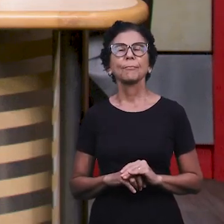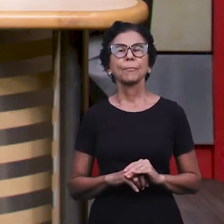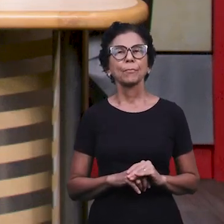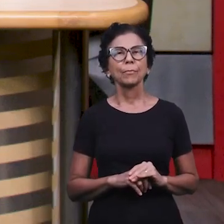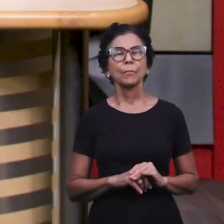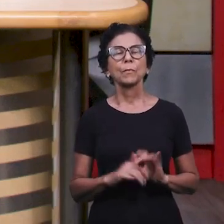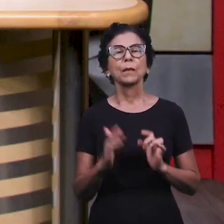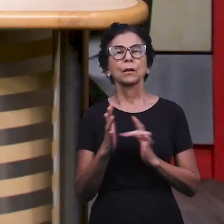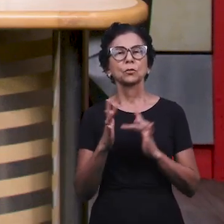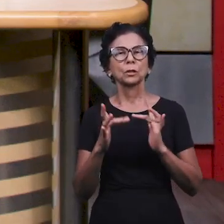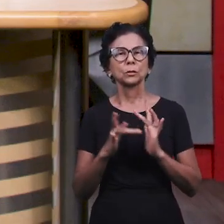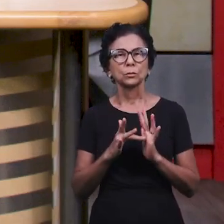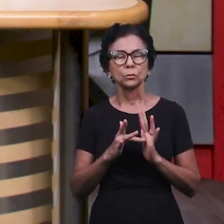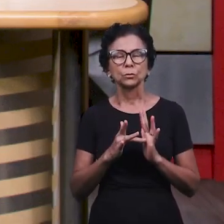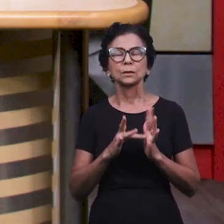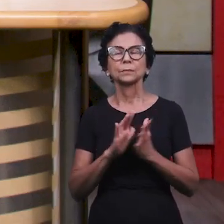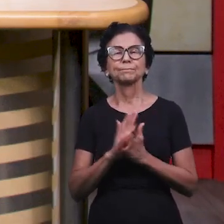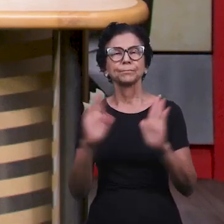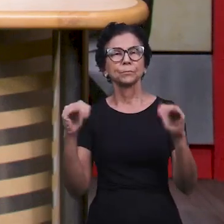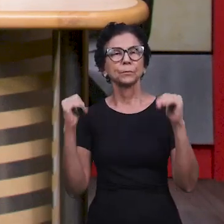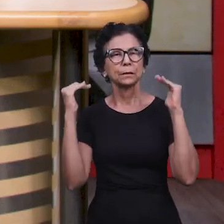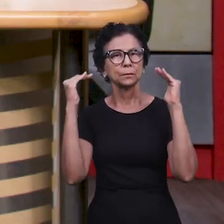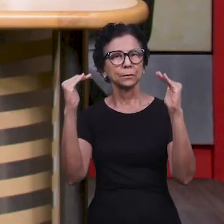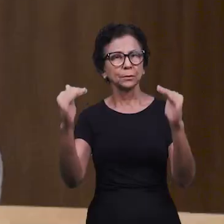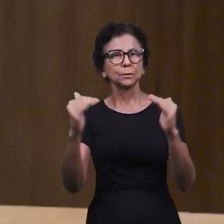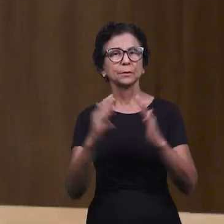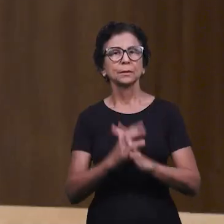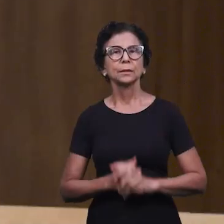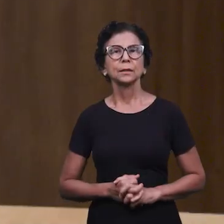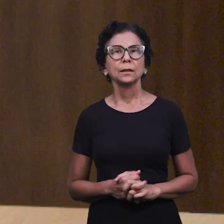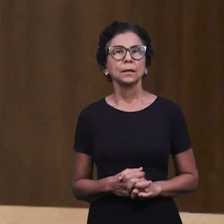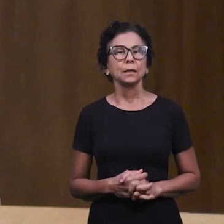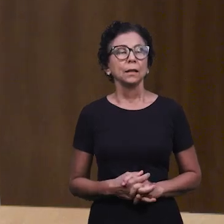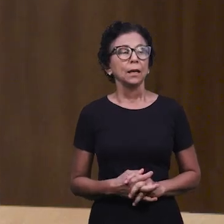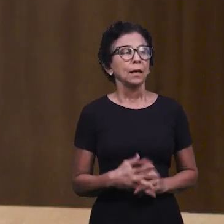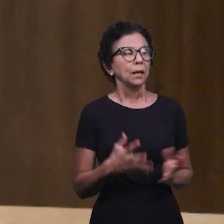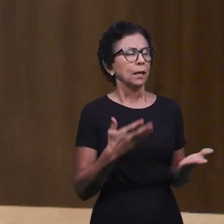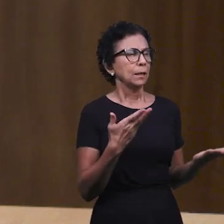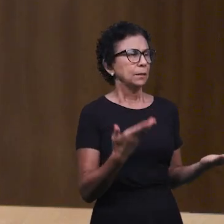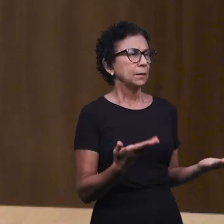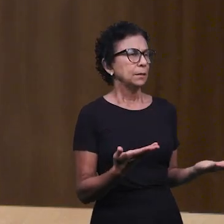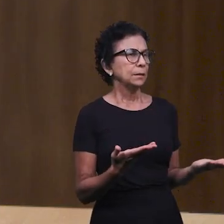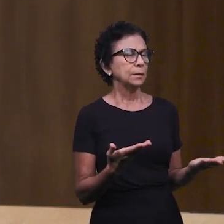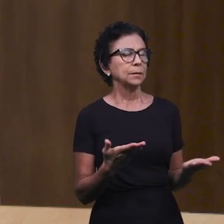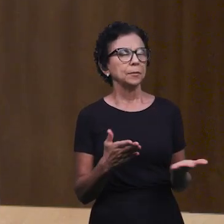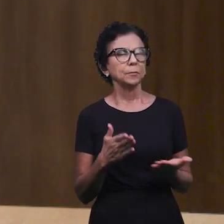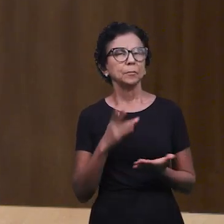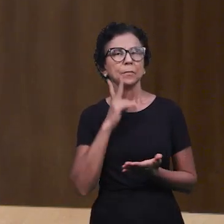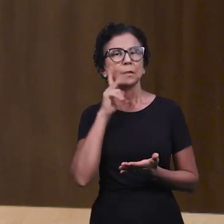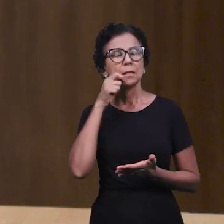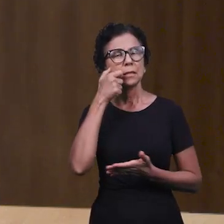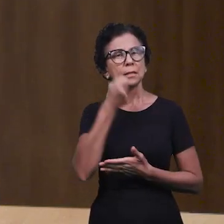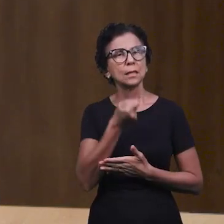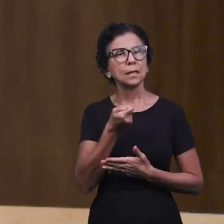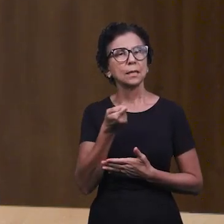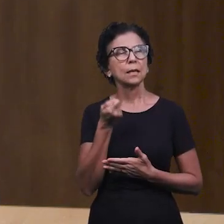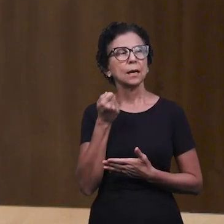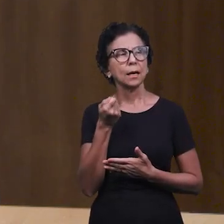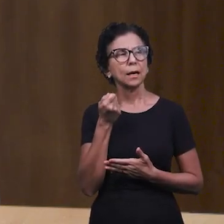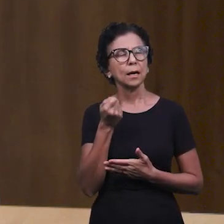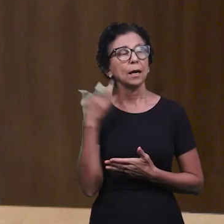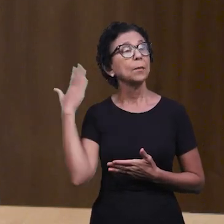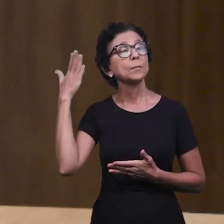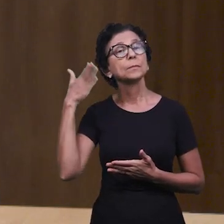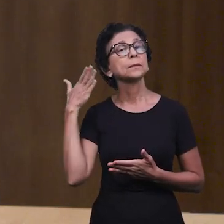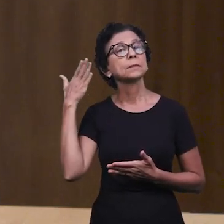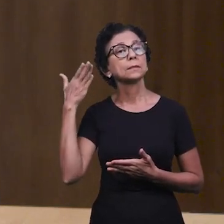centro de todas essas coisas. Muito bem. Em relação à mensagem que foi trazida, né? E aqui